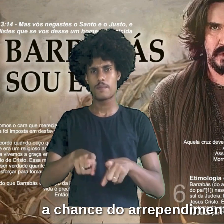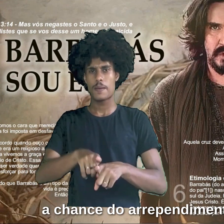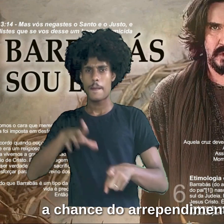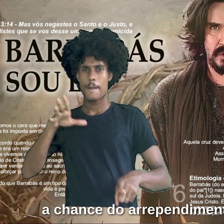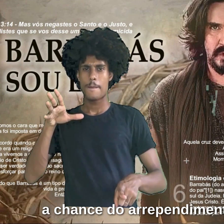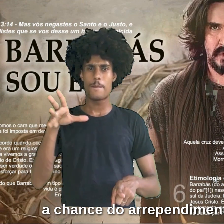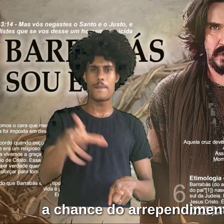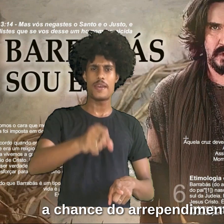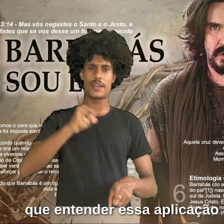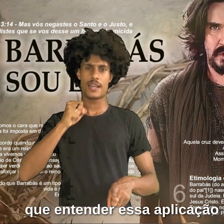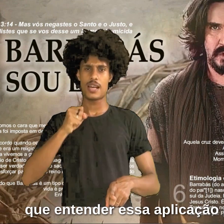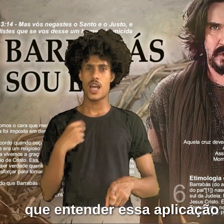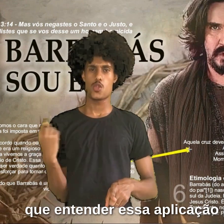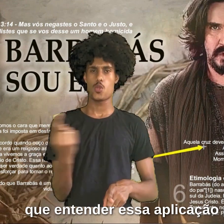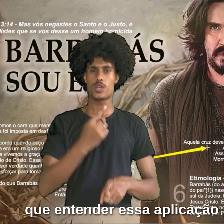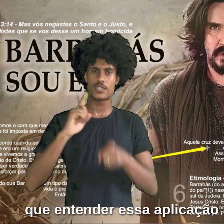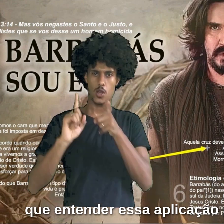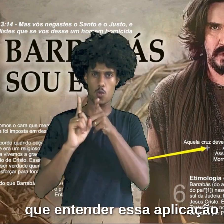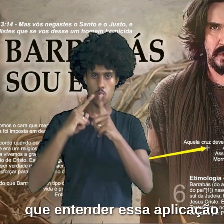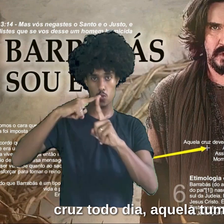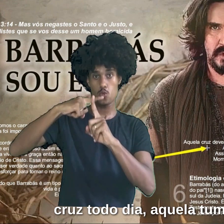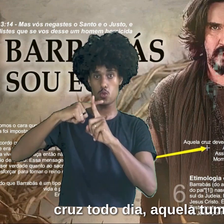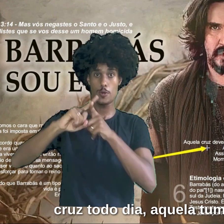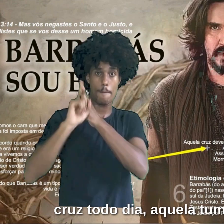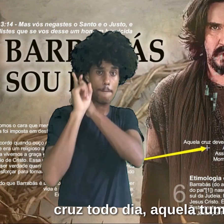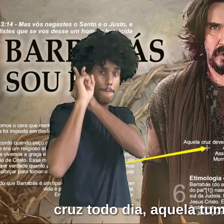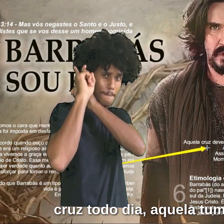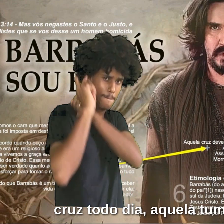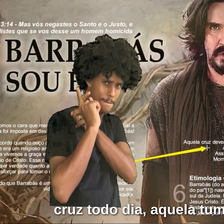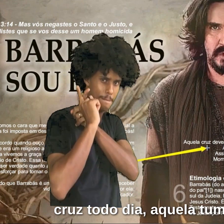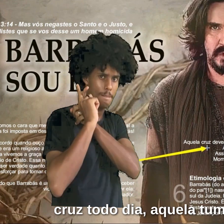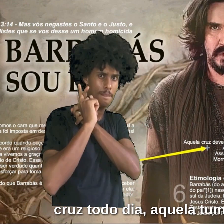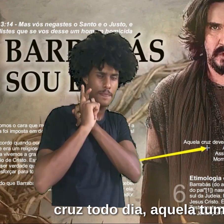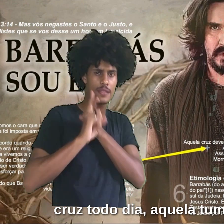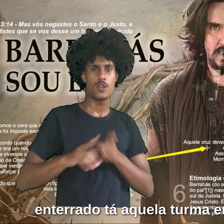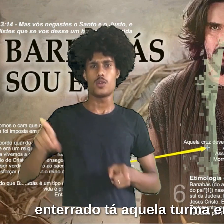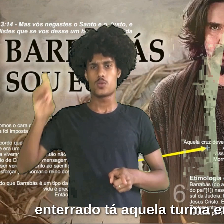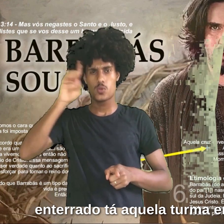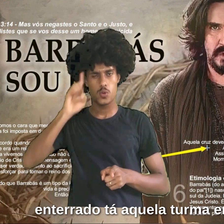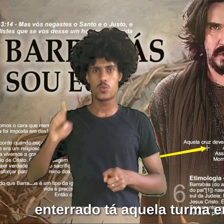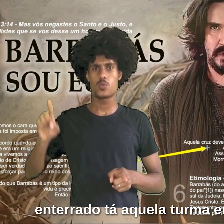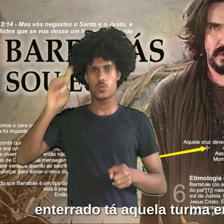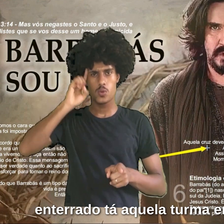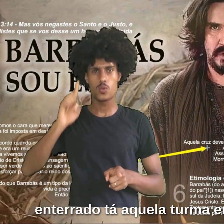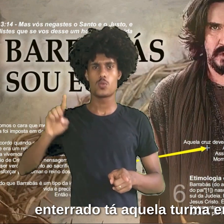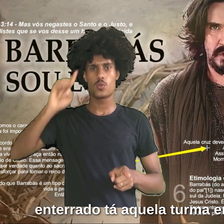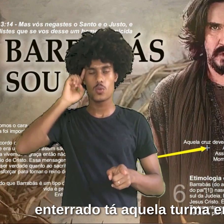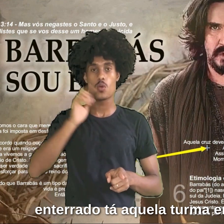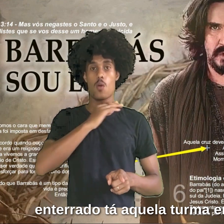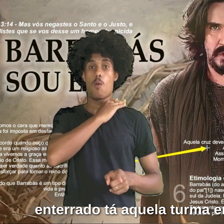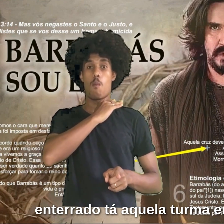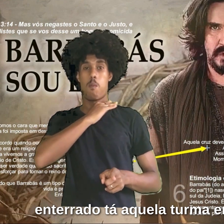arrependimento. Então nós temos que entender essa aplicação prática, tomar a nossa cruz todo dia. Aquela tumba a qual Jesus foi enterrado, tá? Aquela